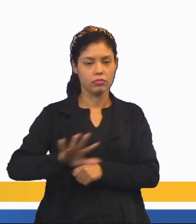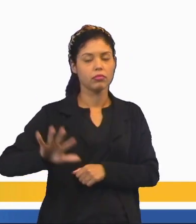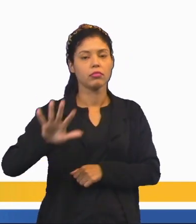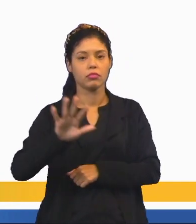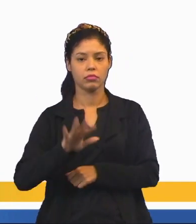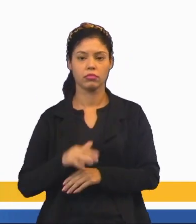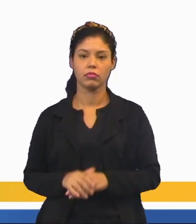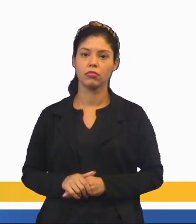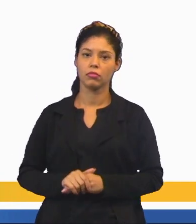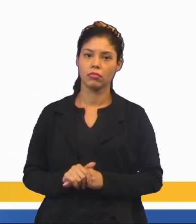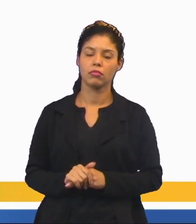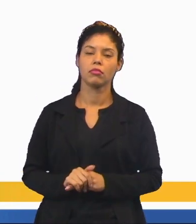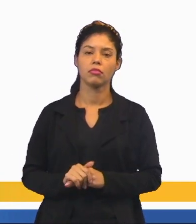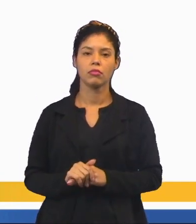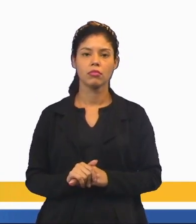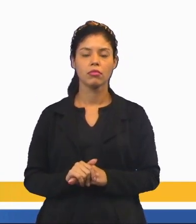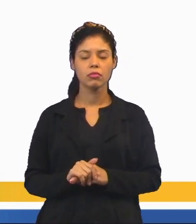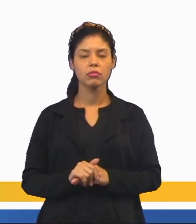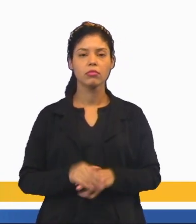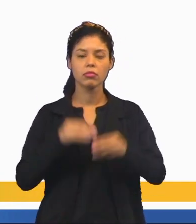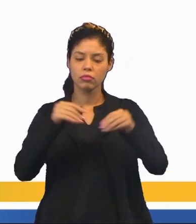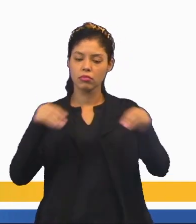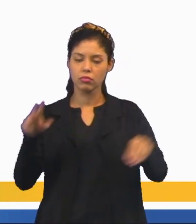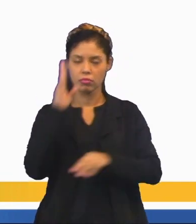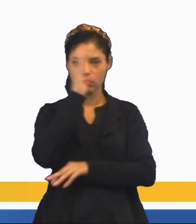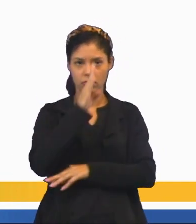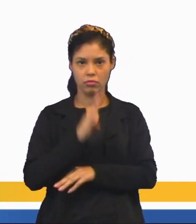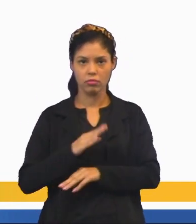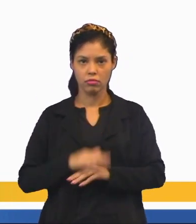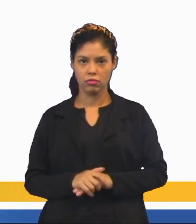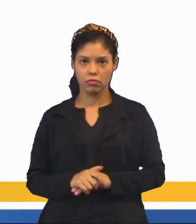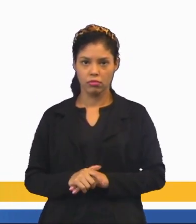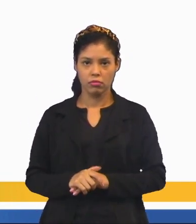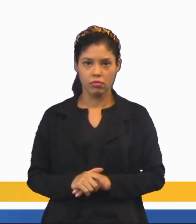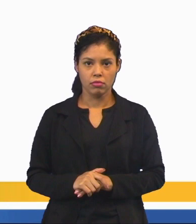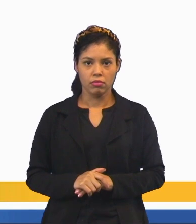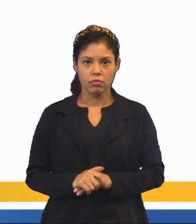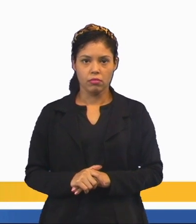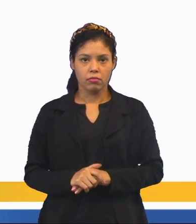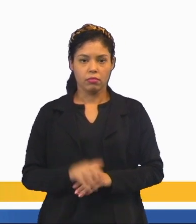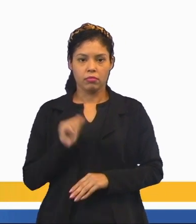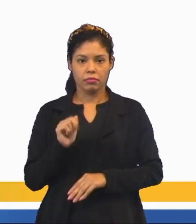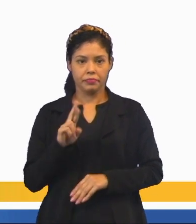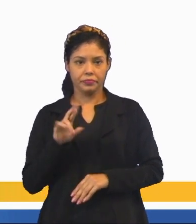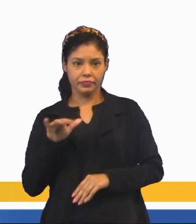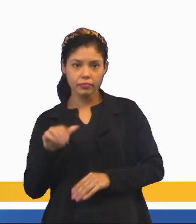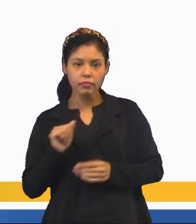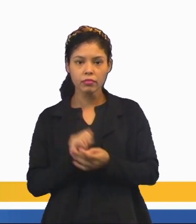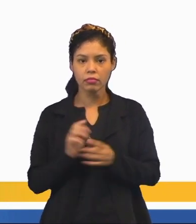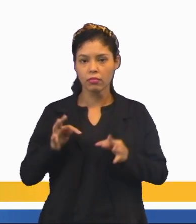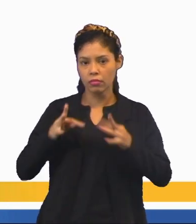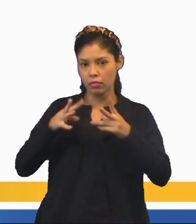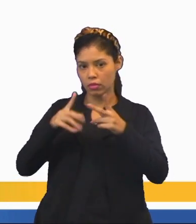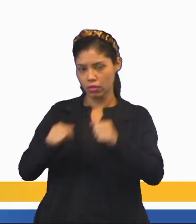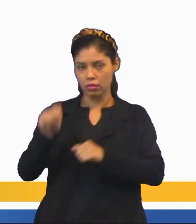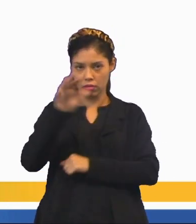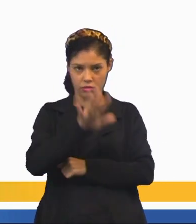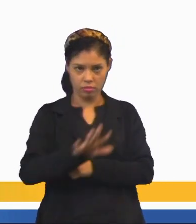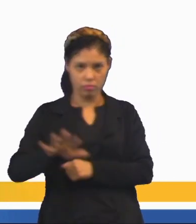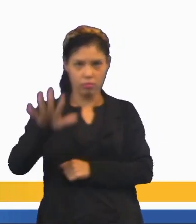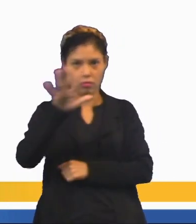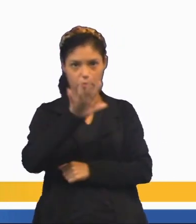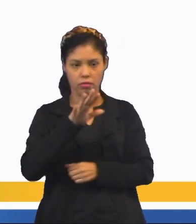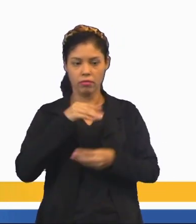determinar toda a área que compõe o território brasileiro. Então, a área é toda a